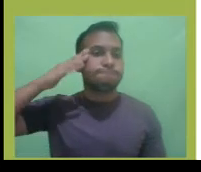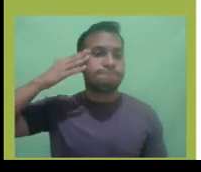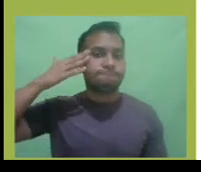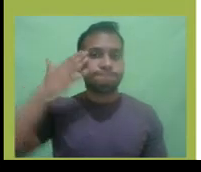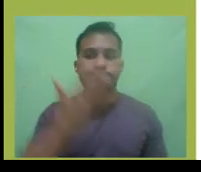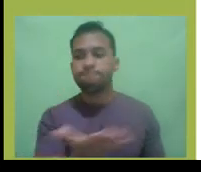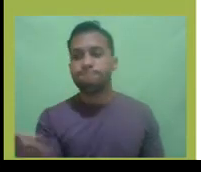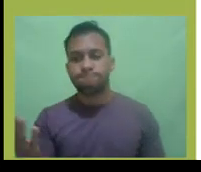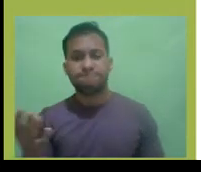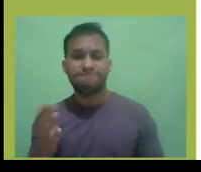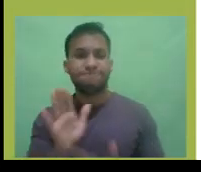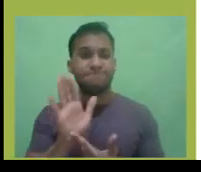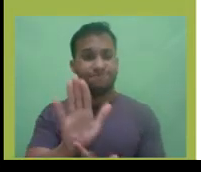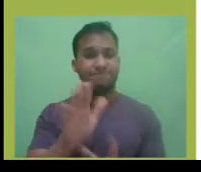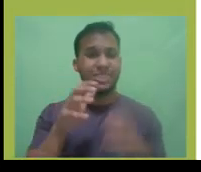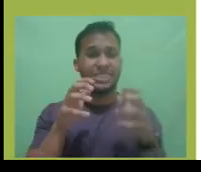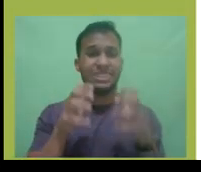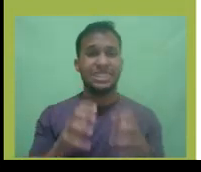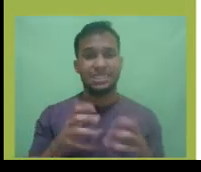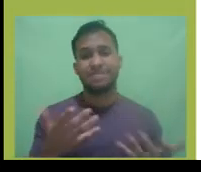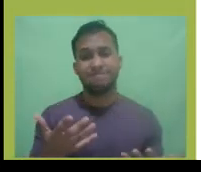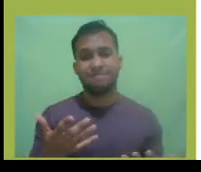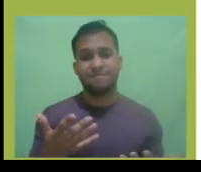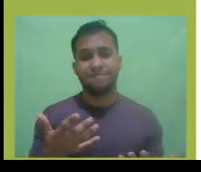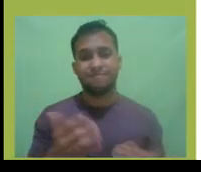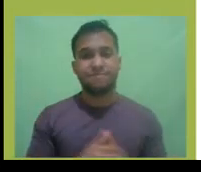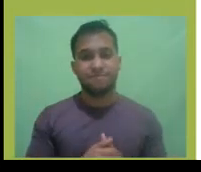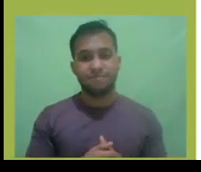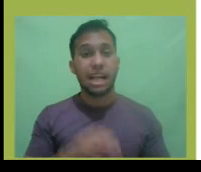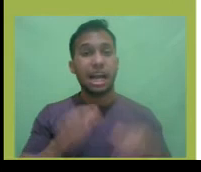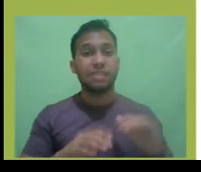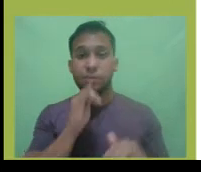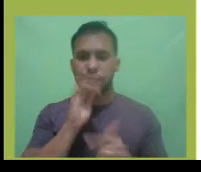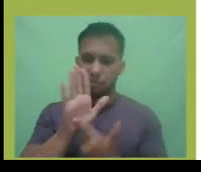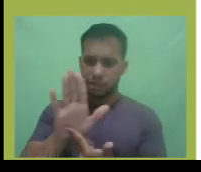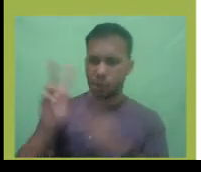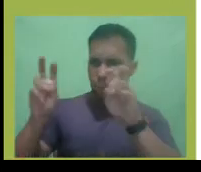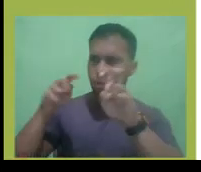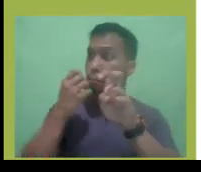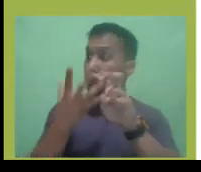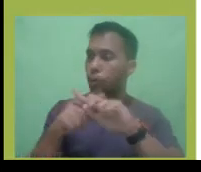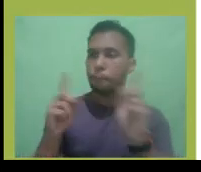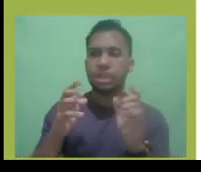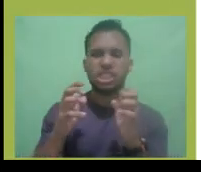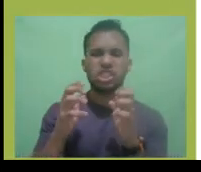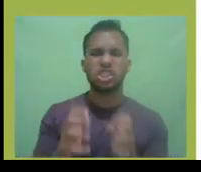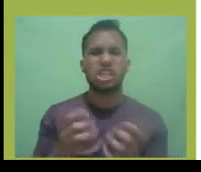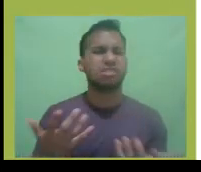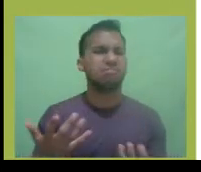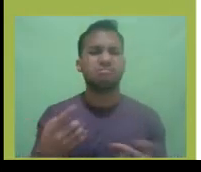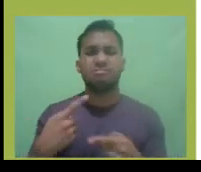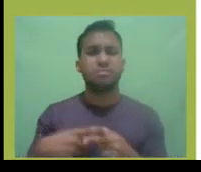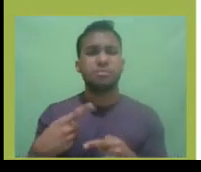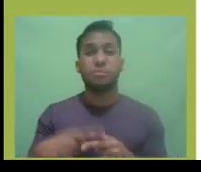chata. Muitas vezes, uma apresentação não é chata, não é ruim, simplesmente porque ela foi apresentada de uma tal forma